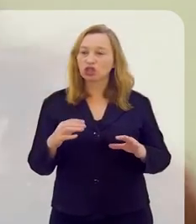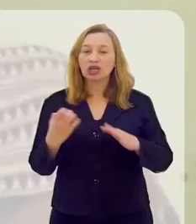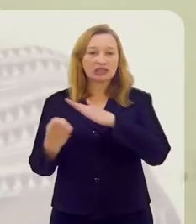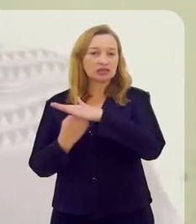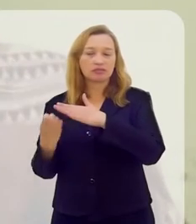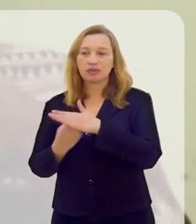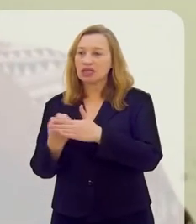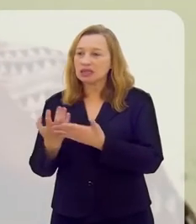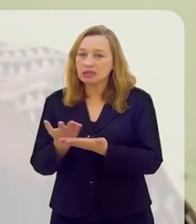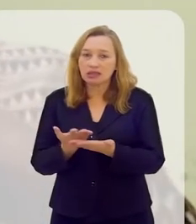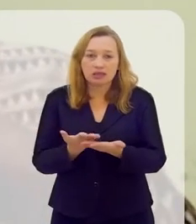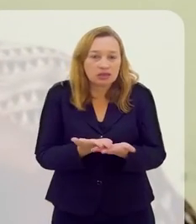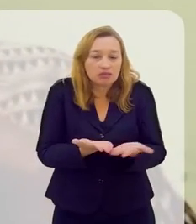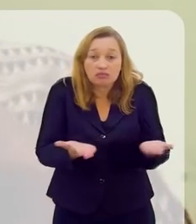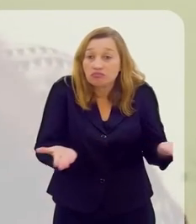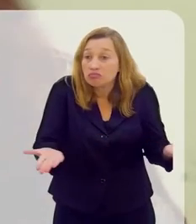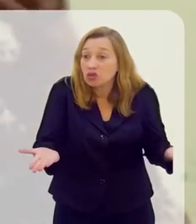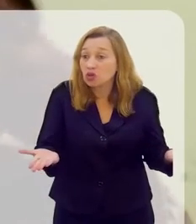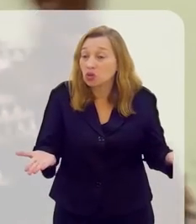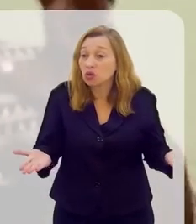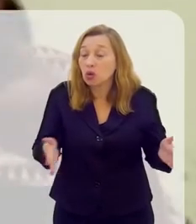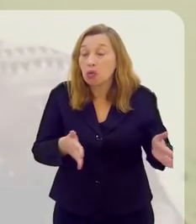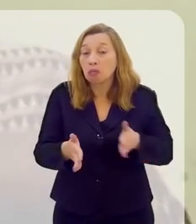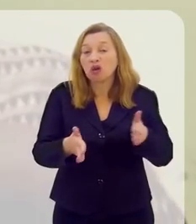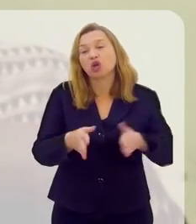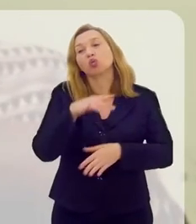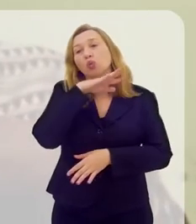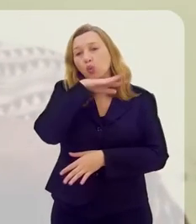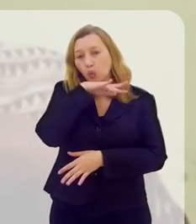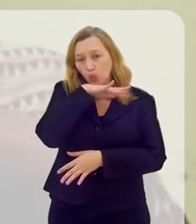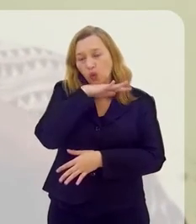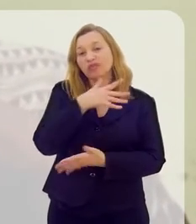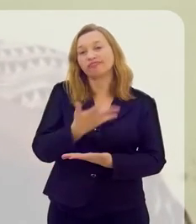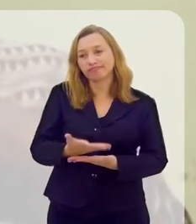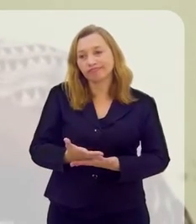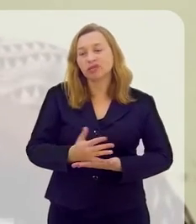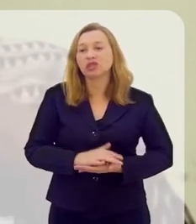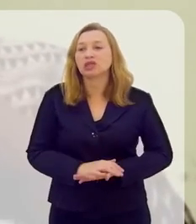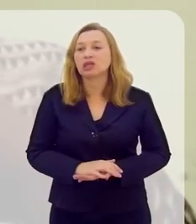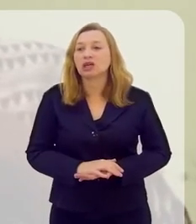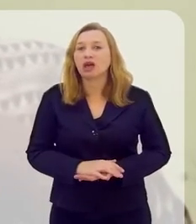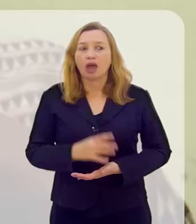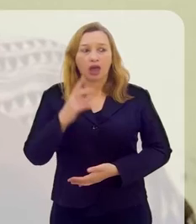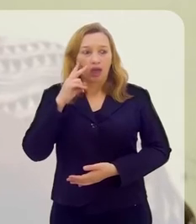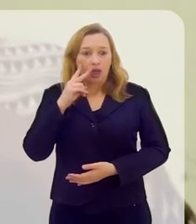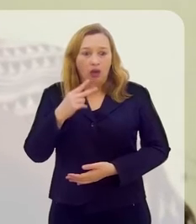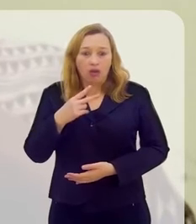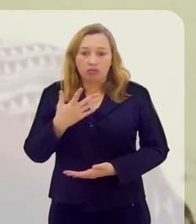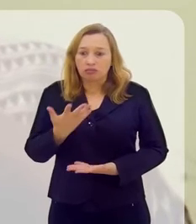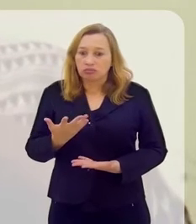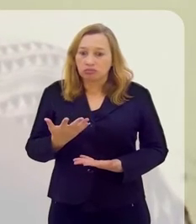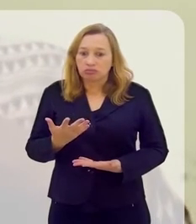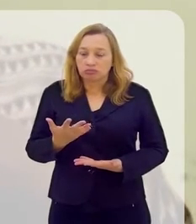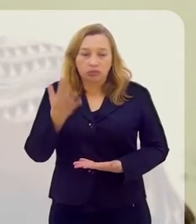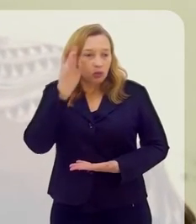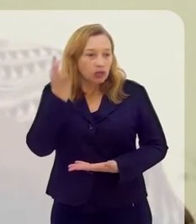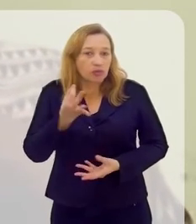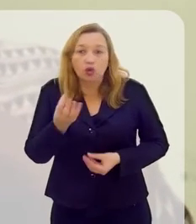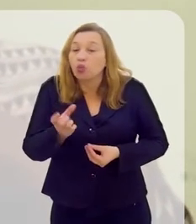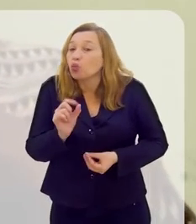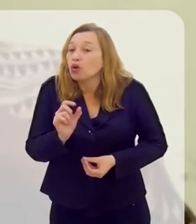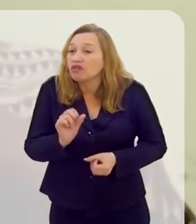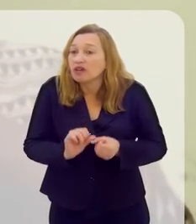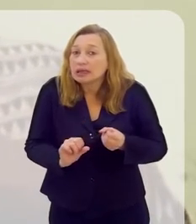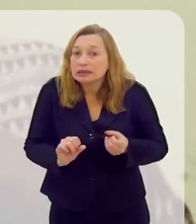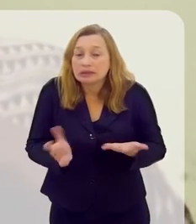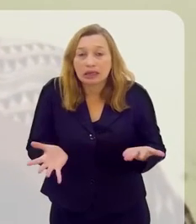empresas quebraram, né? Por um período bem nebuloso, eu me vi quebrada, quebrei